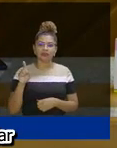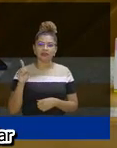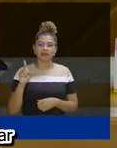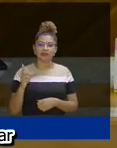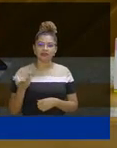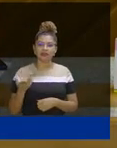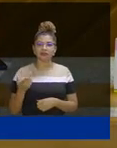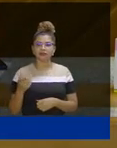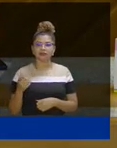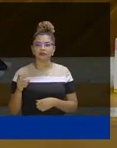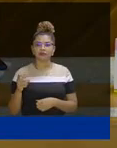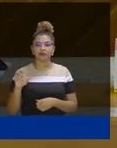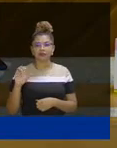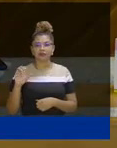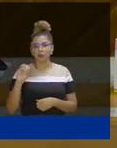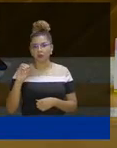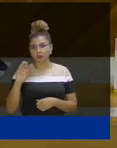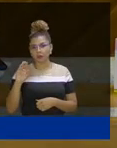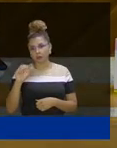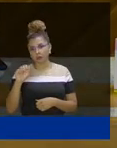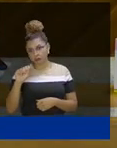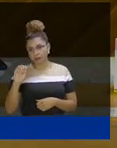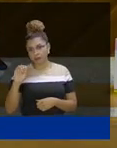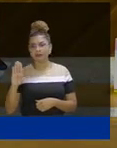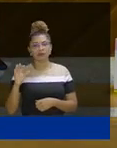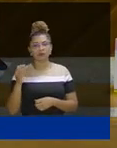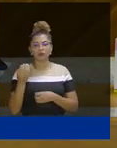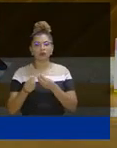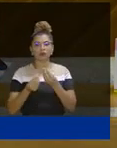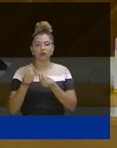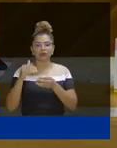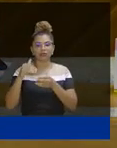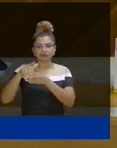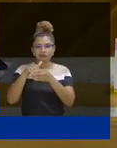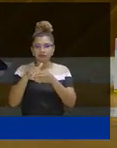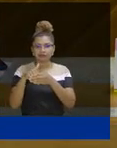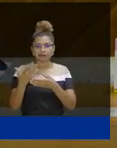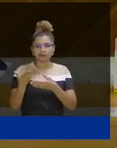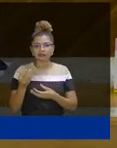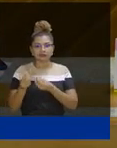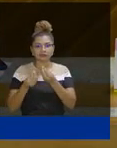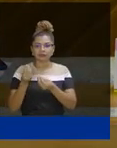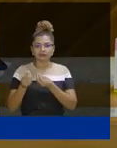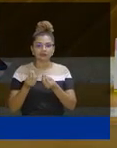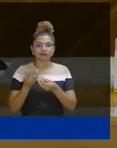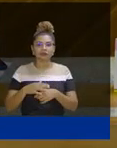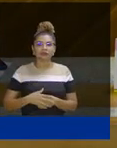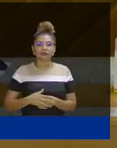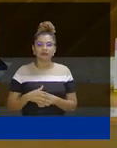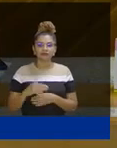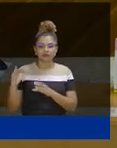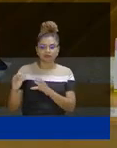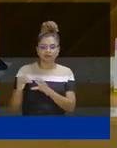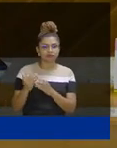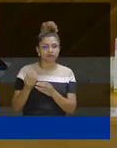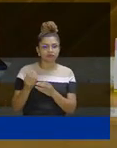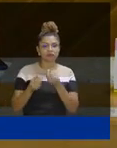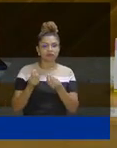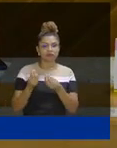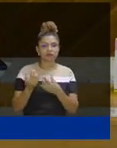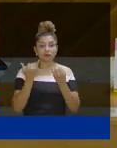tanto titular quanto de suplentes. A informação que eu tenho aqui